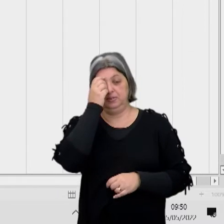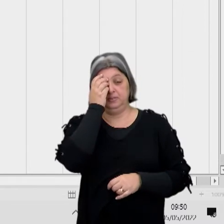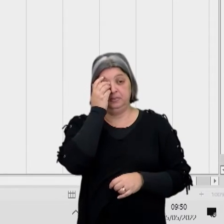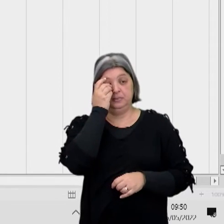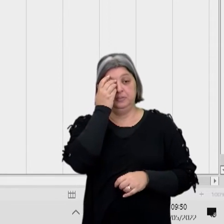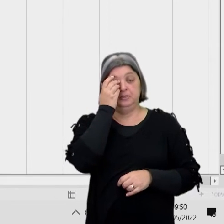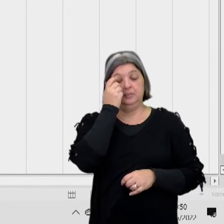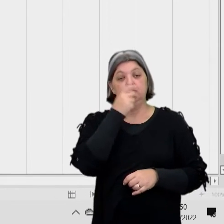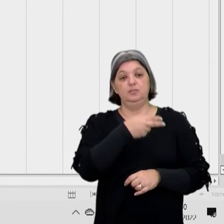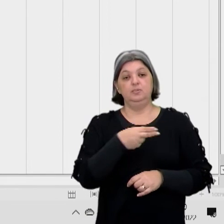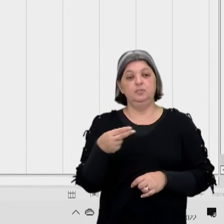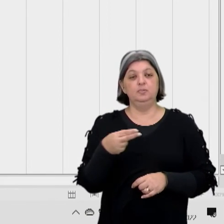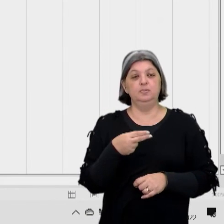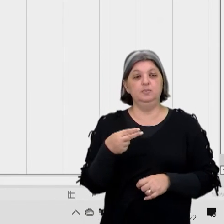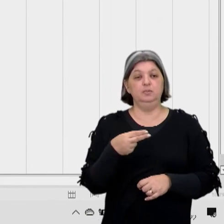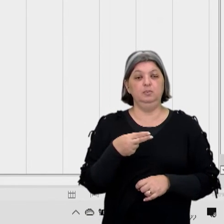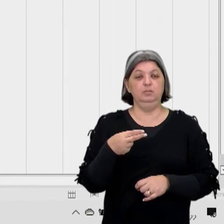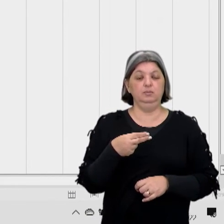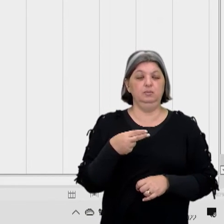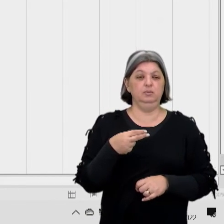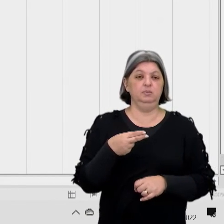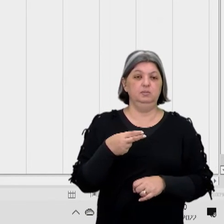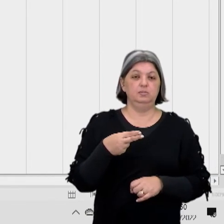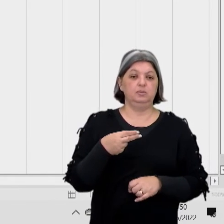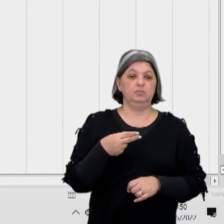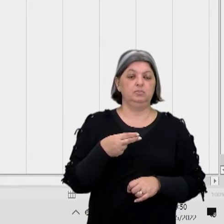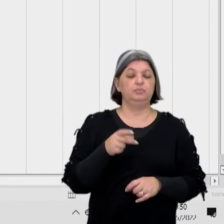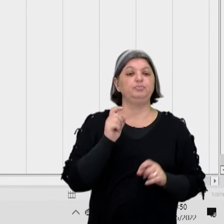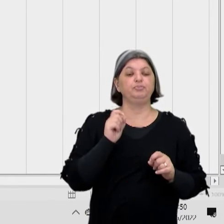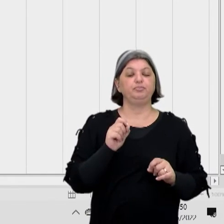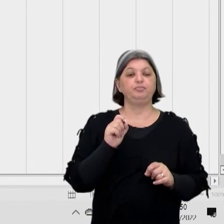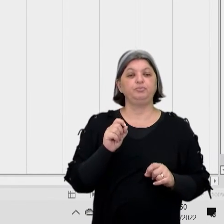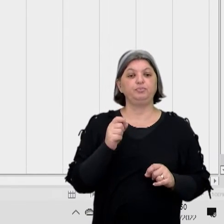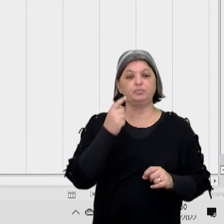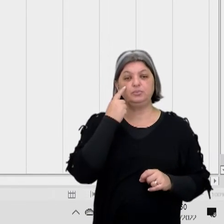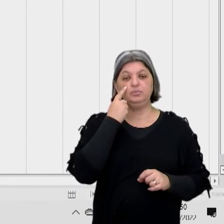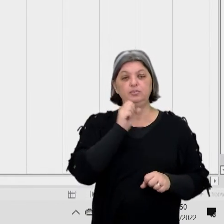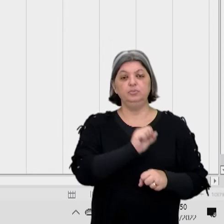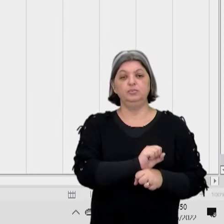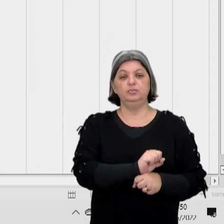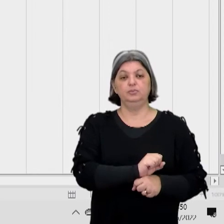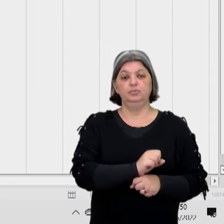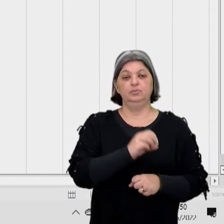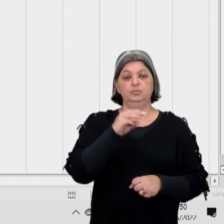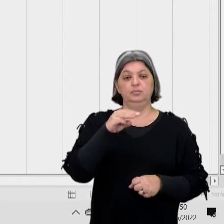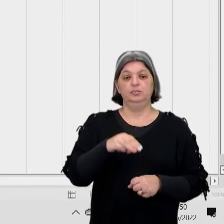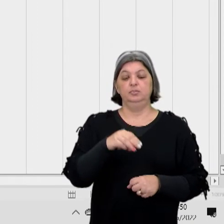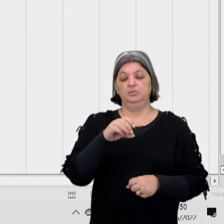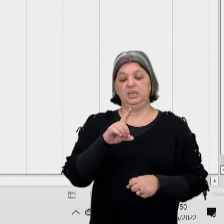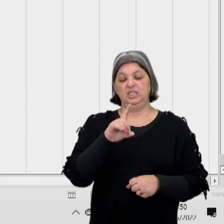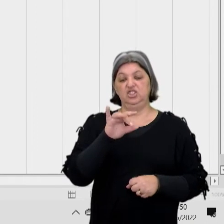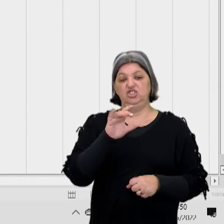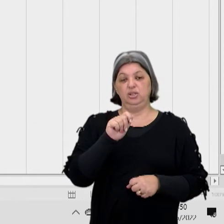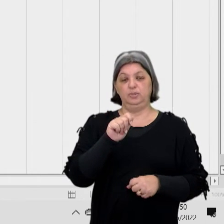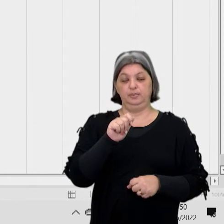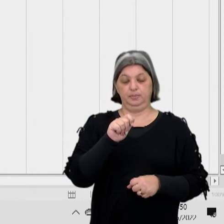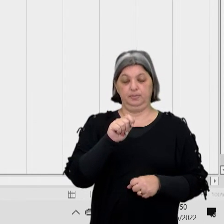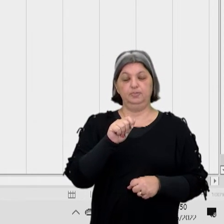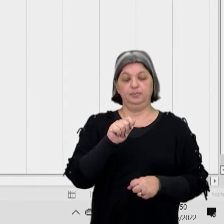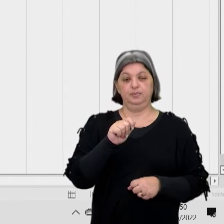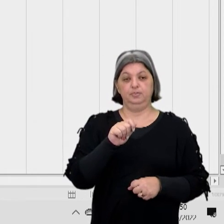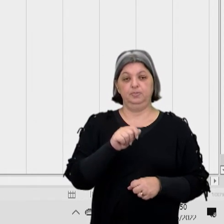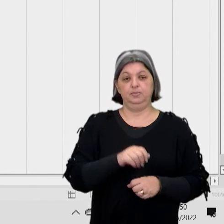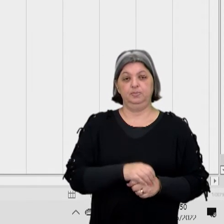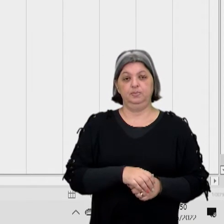ó. Igual, abre parênteses, quem que eu vou... Espera aí, Osmar. Média igual média. Olha lá. Média.